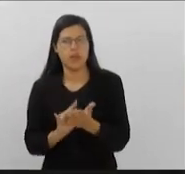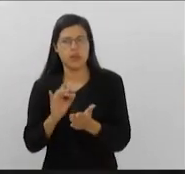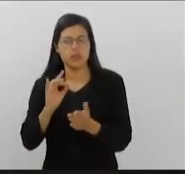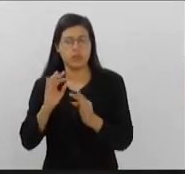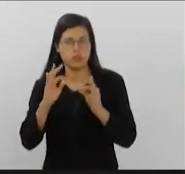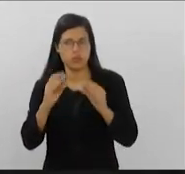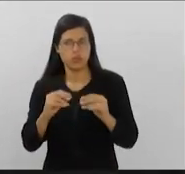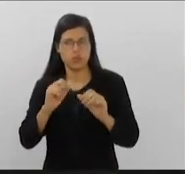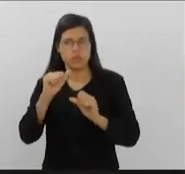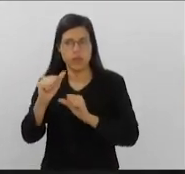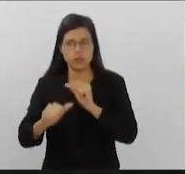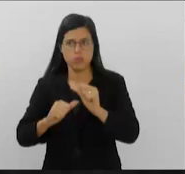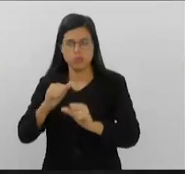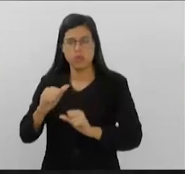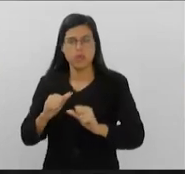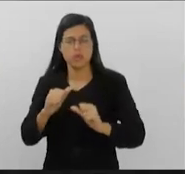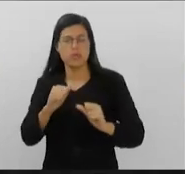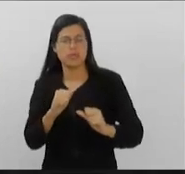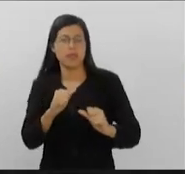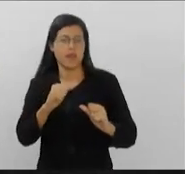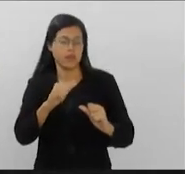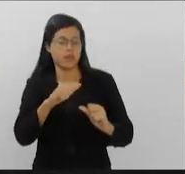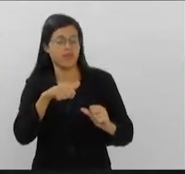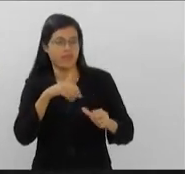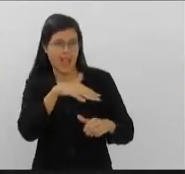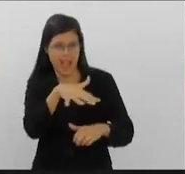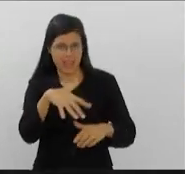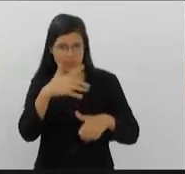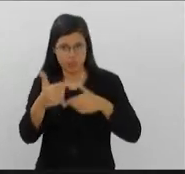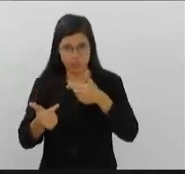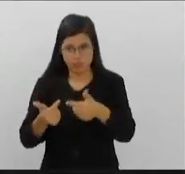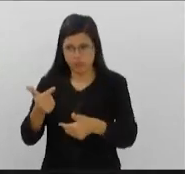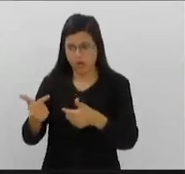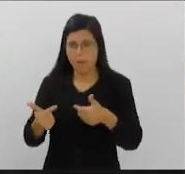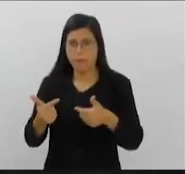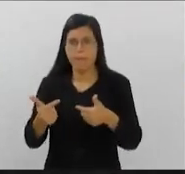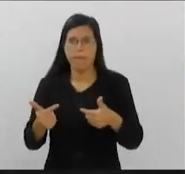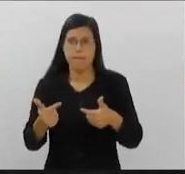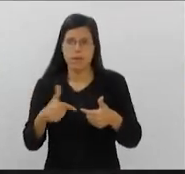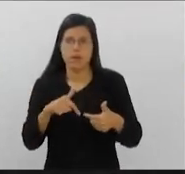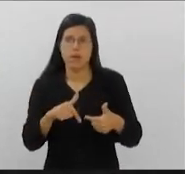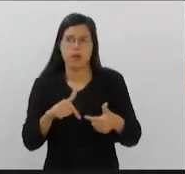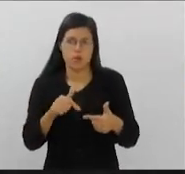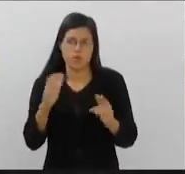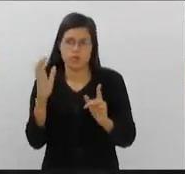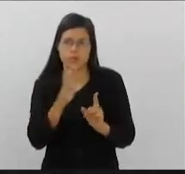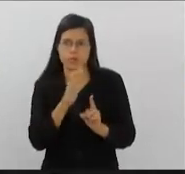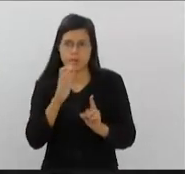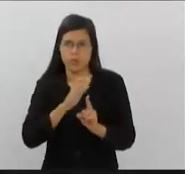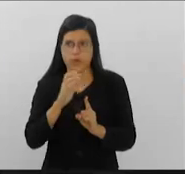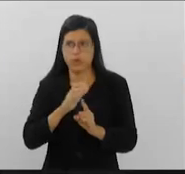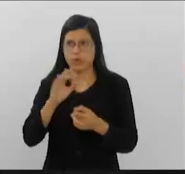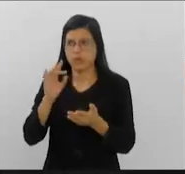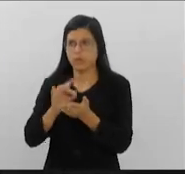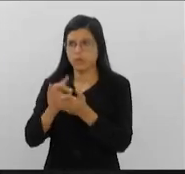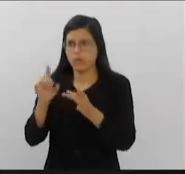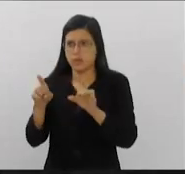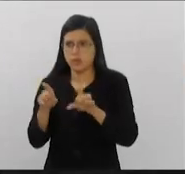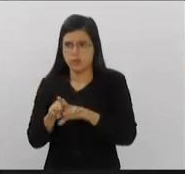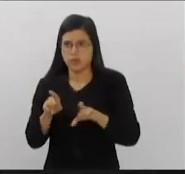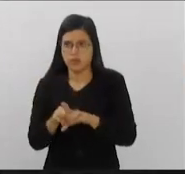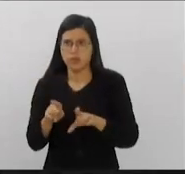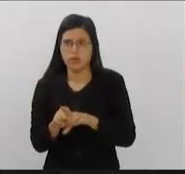na morfologia do universo do trabalho foram um dos propulsores dessa situação, é verdade também